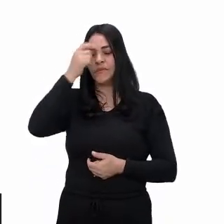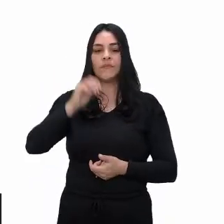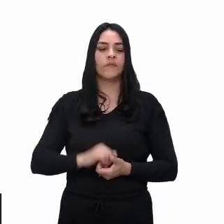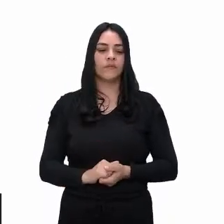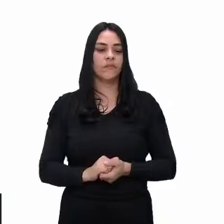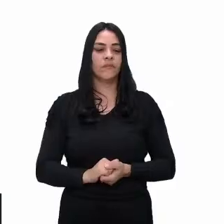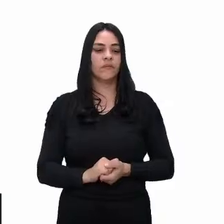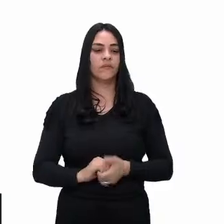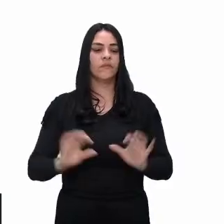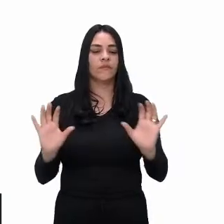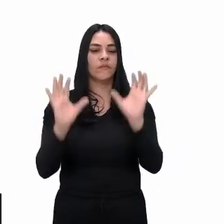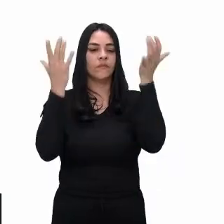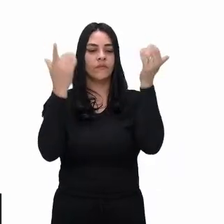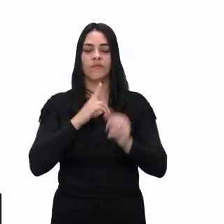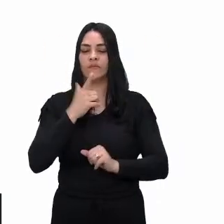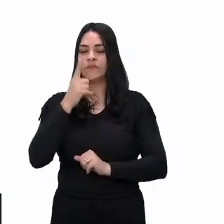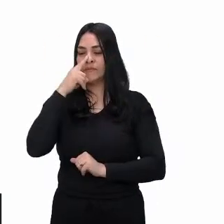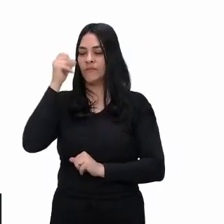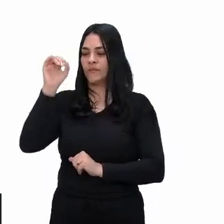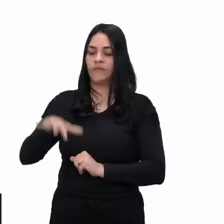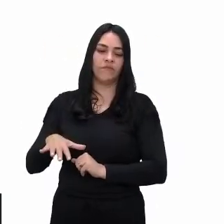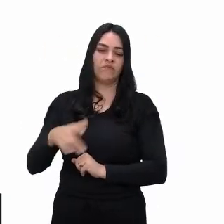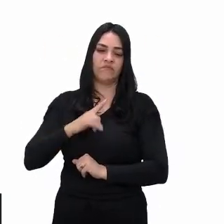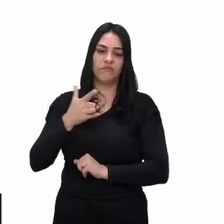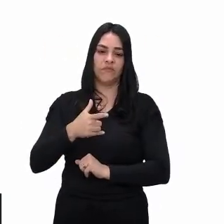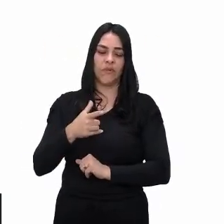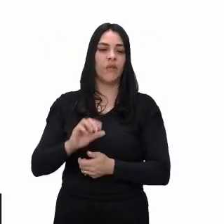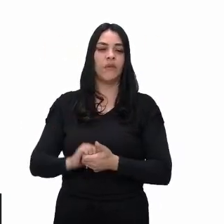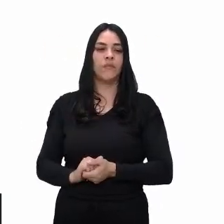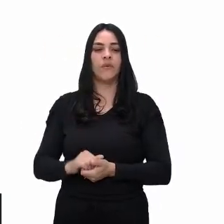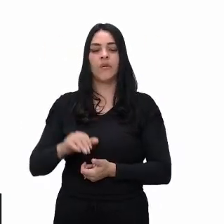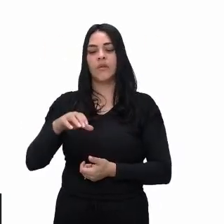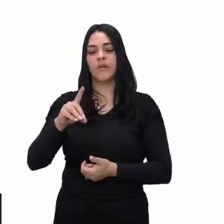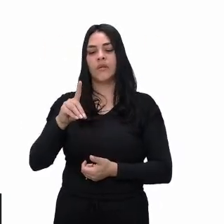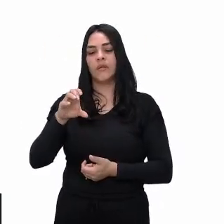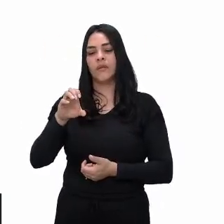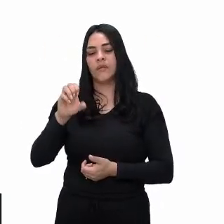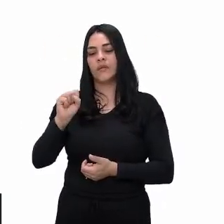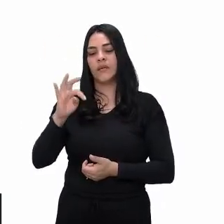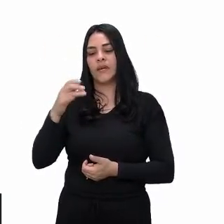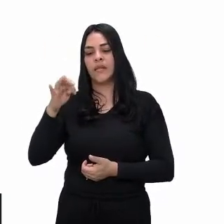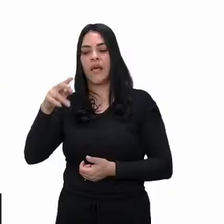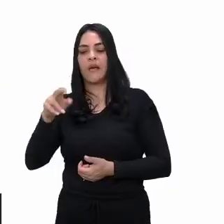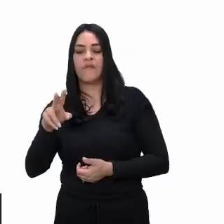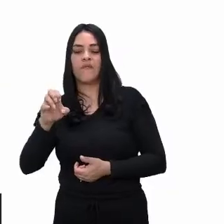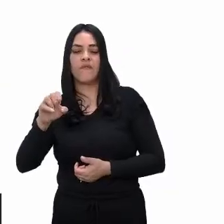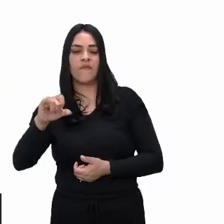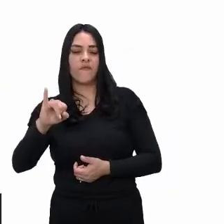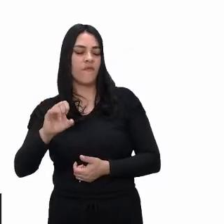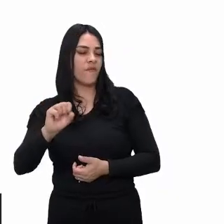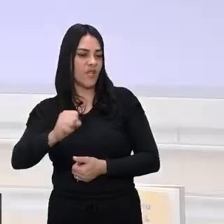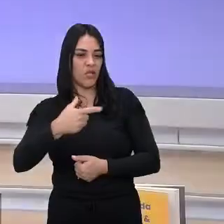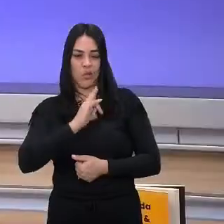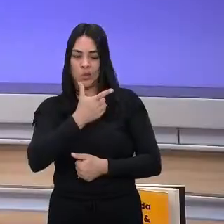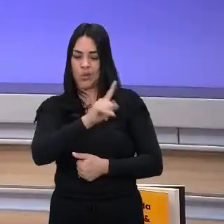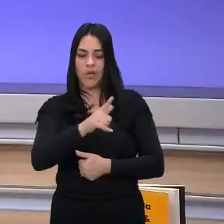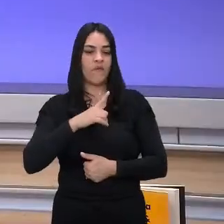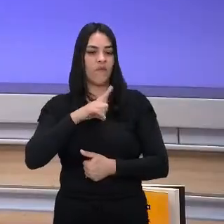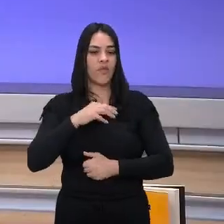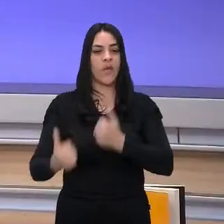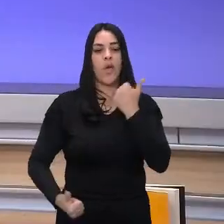No evento não houve descartável, a mesma coisa do jazz. Aqui nós tivemos o apoio da Prefeitura, do